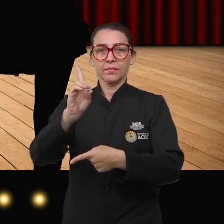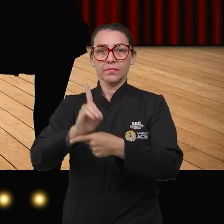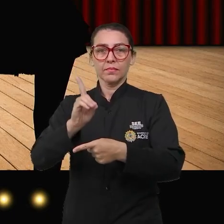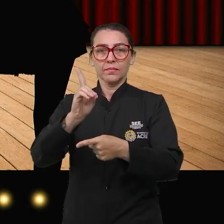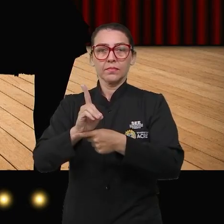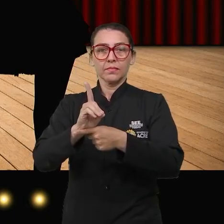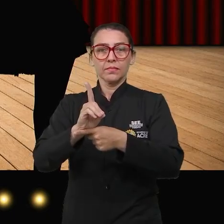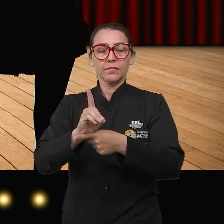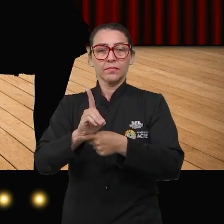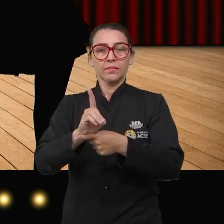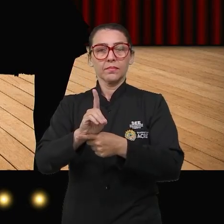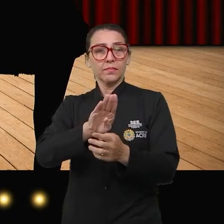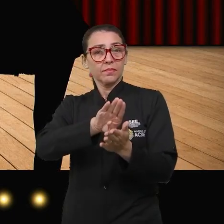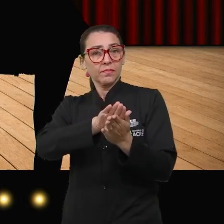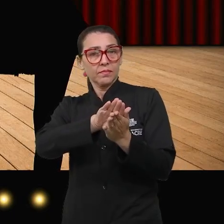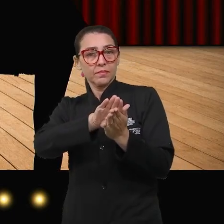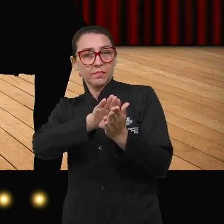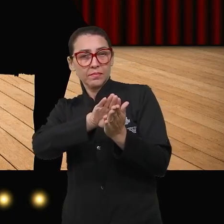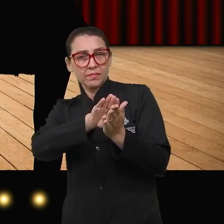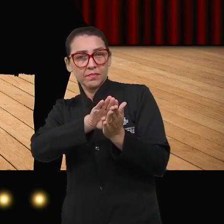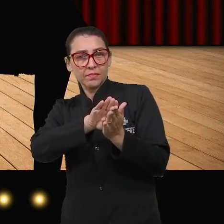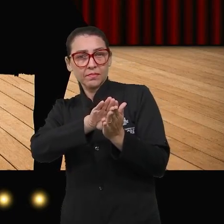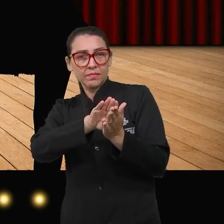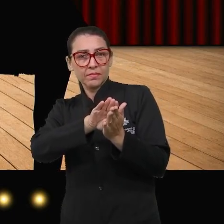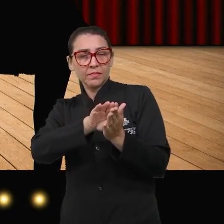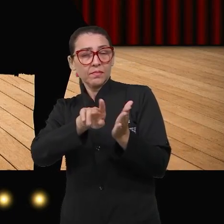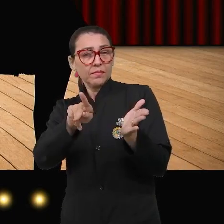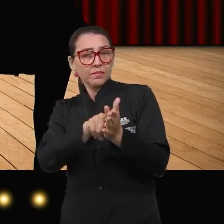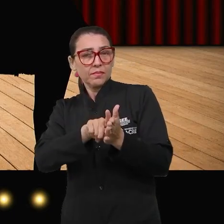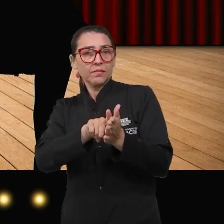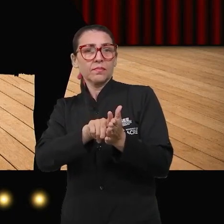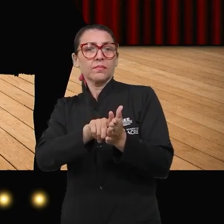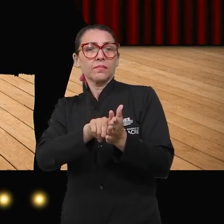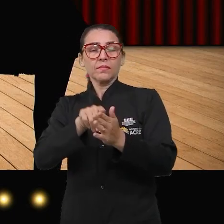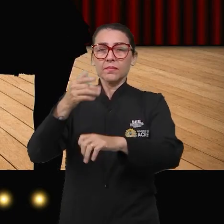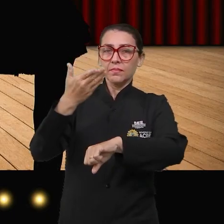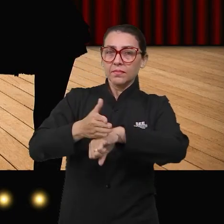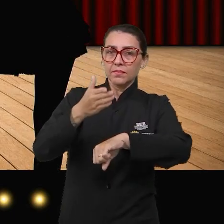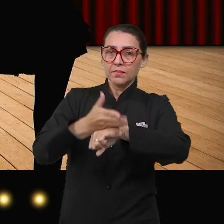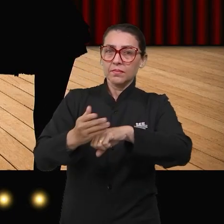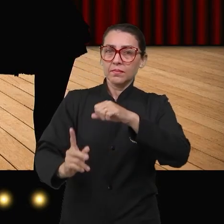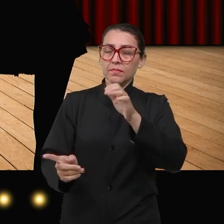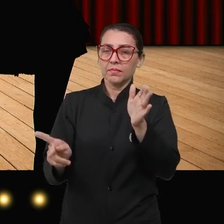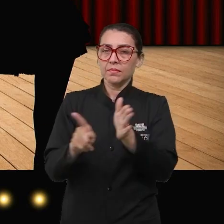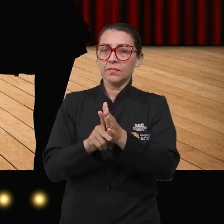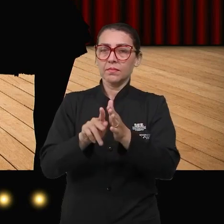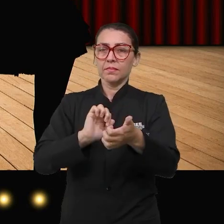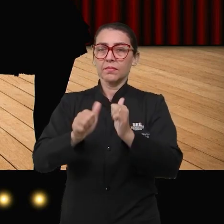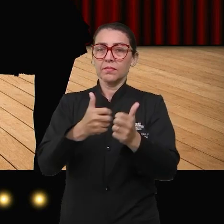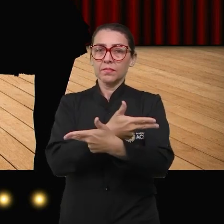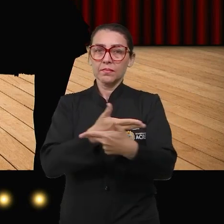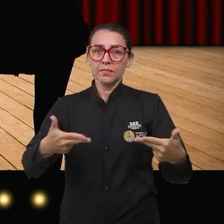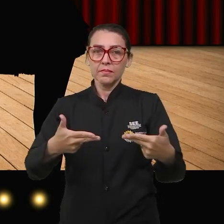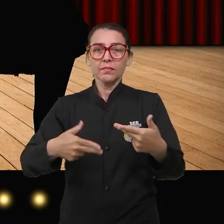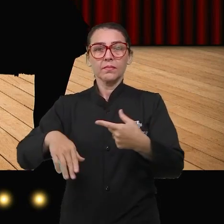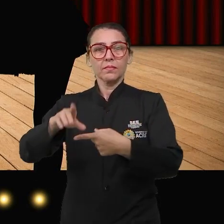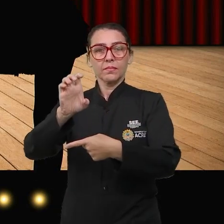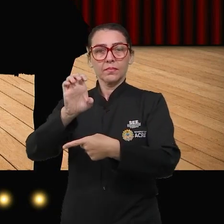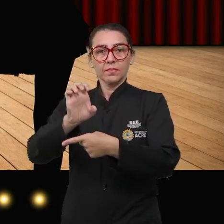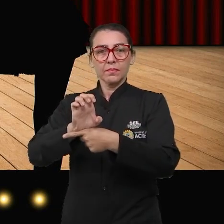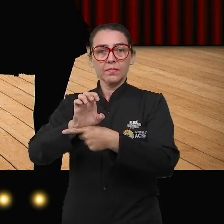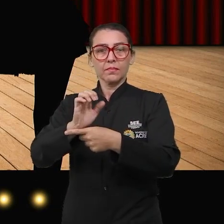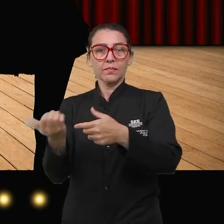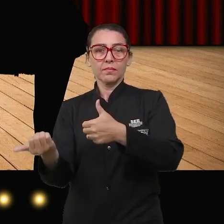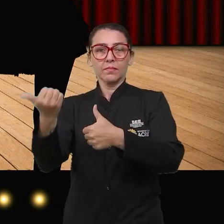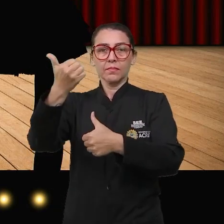povo. Letra D: ser uma atividade exclusivamente esportiva. E letra